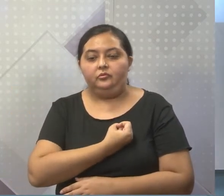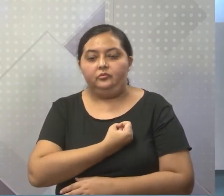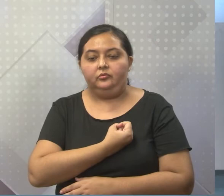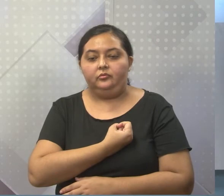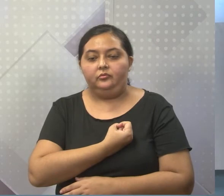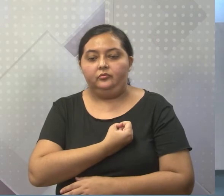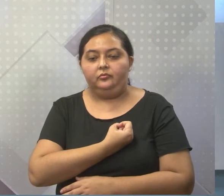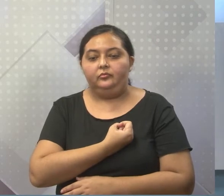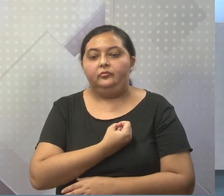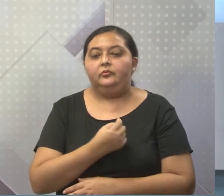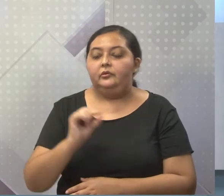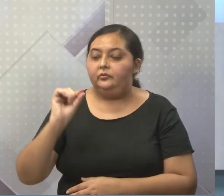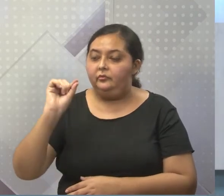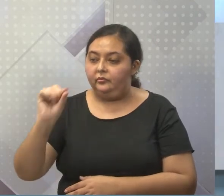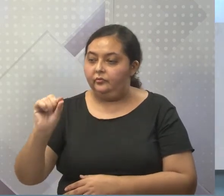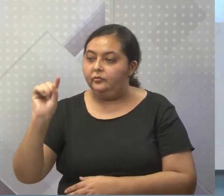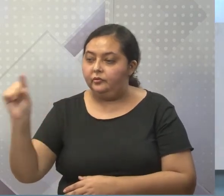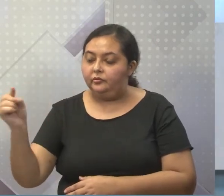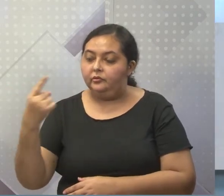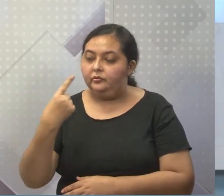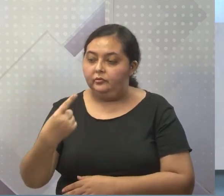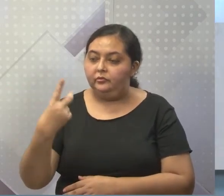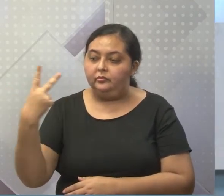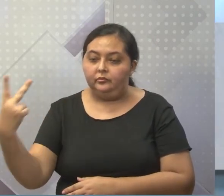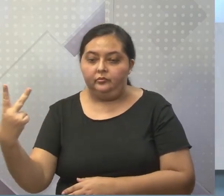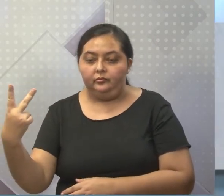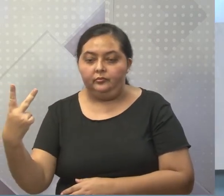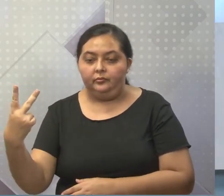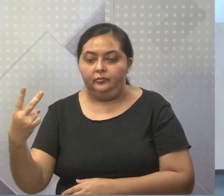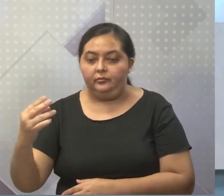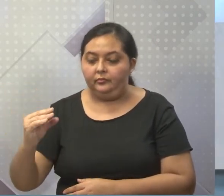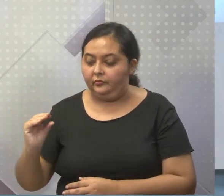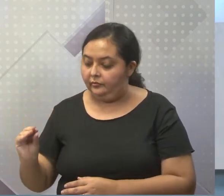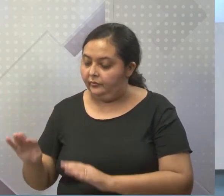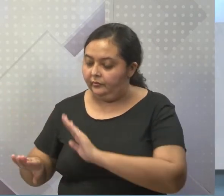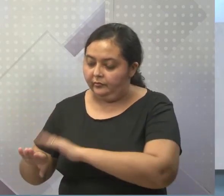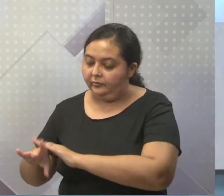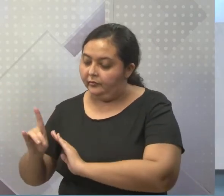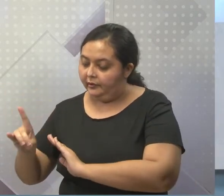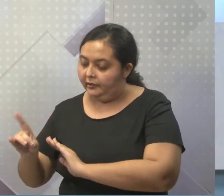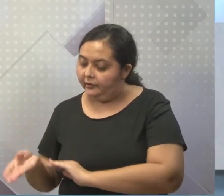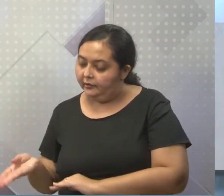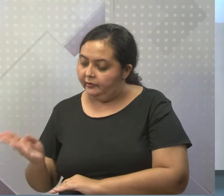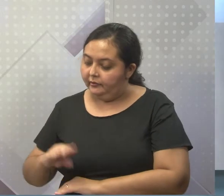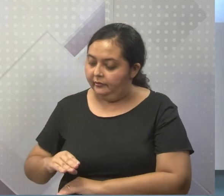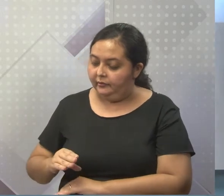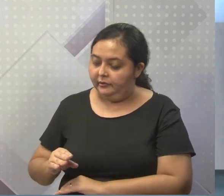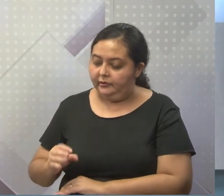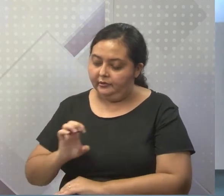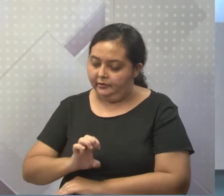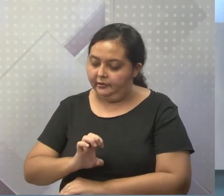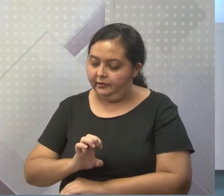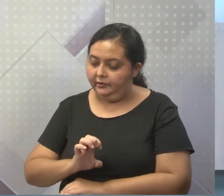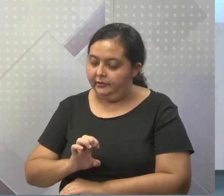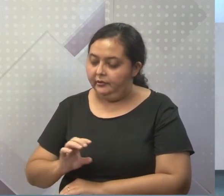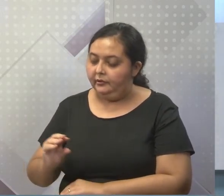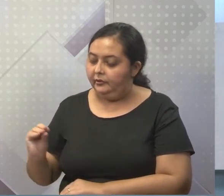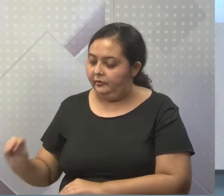Vamos pular exatamente duas casas. Aí você vai ver. Da direita para a esquerda, uma